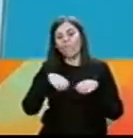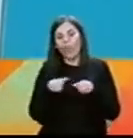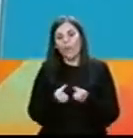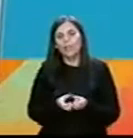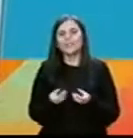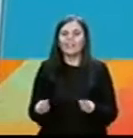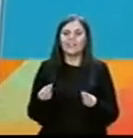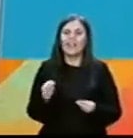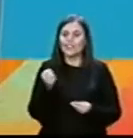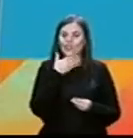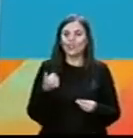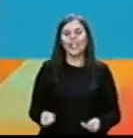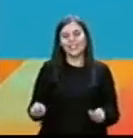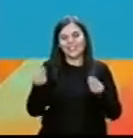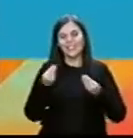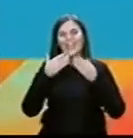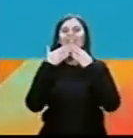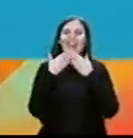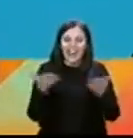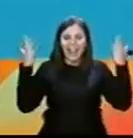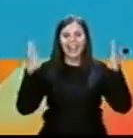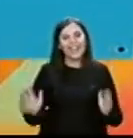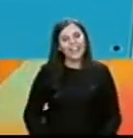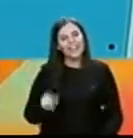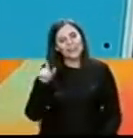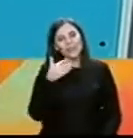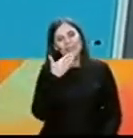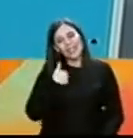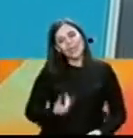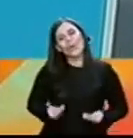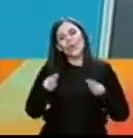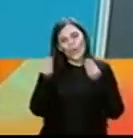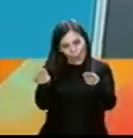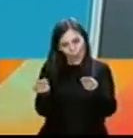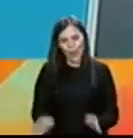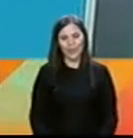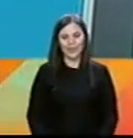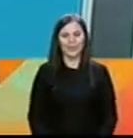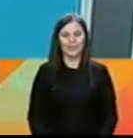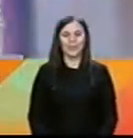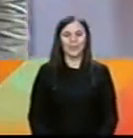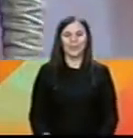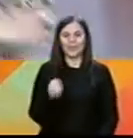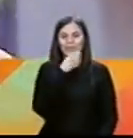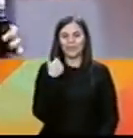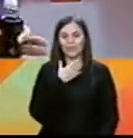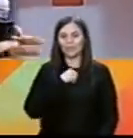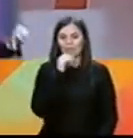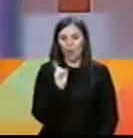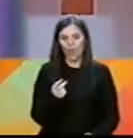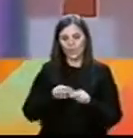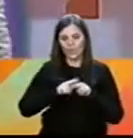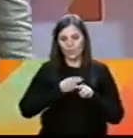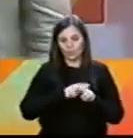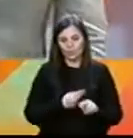favor, o vinagre. Oh, Sónia, obrigada. Sónia, você pediu. Obrigada, obrigada. A Sónia não gosta do atum. Quem disse? Sónia diz que eu falo,